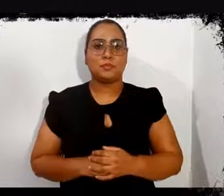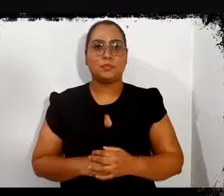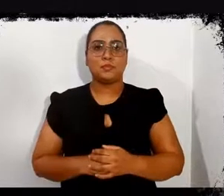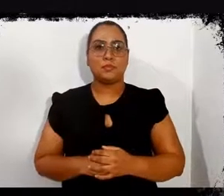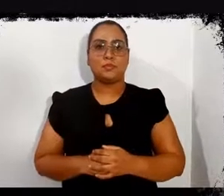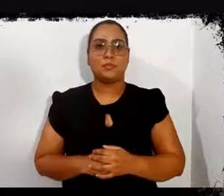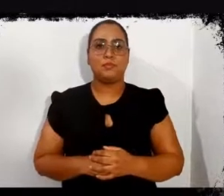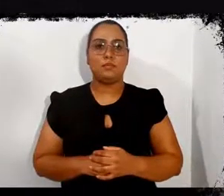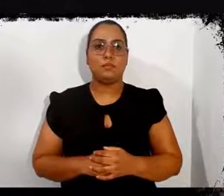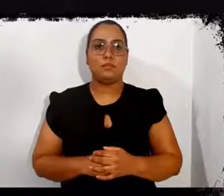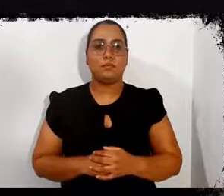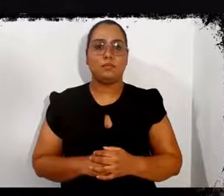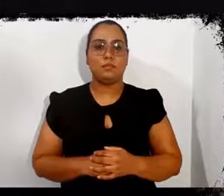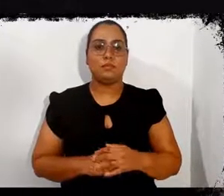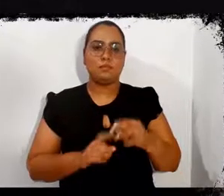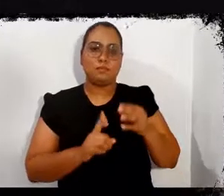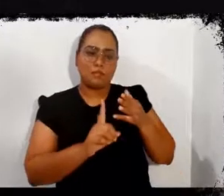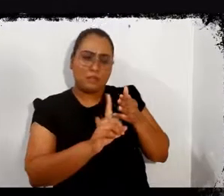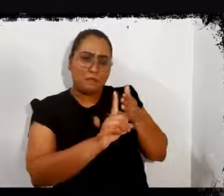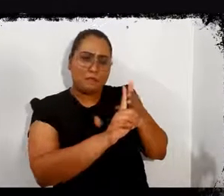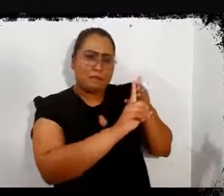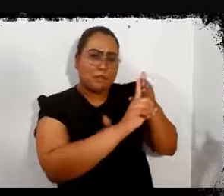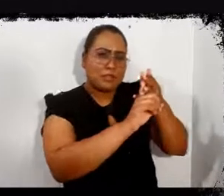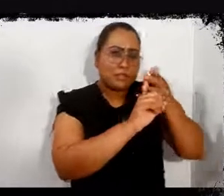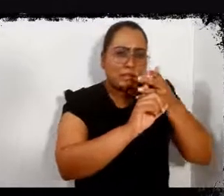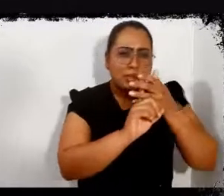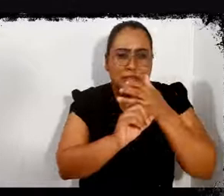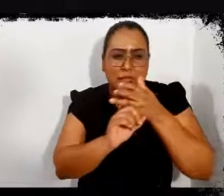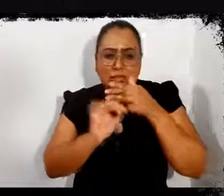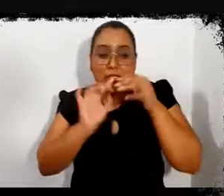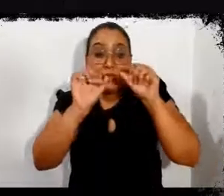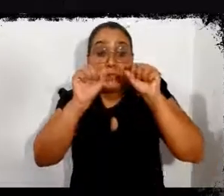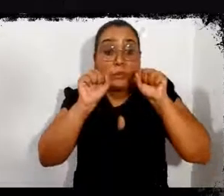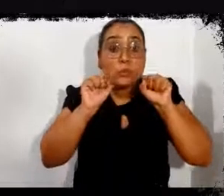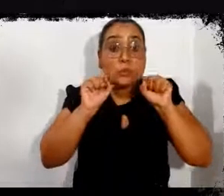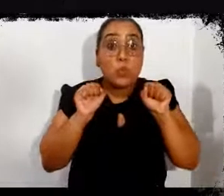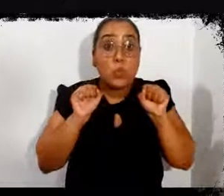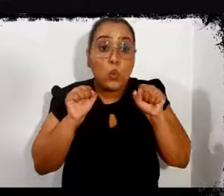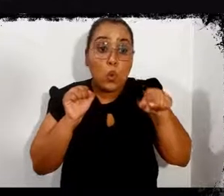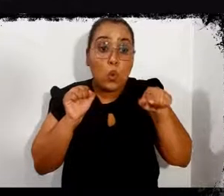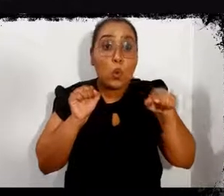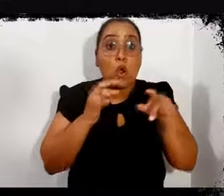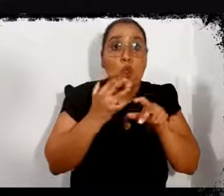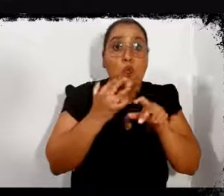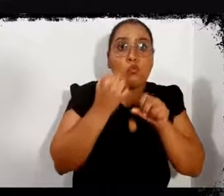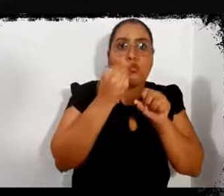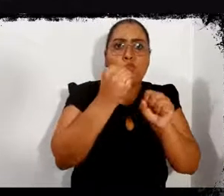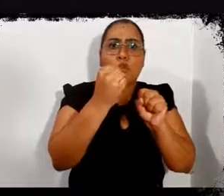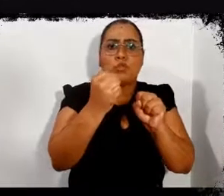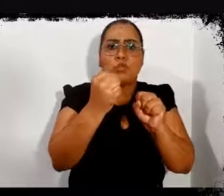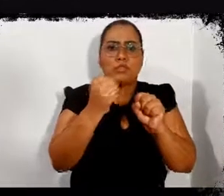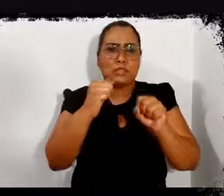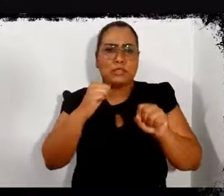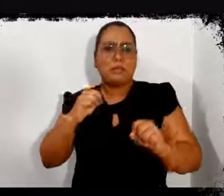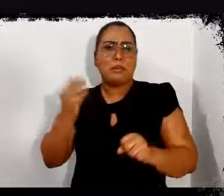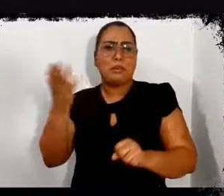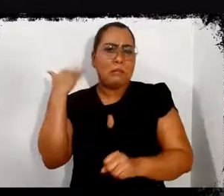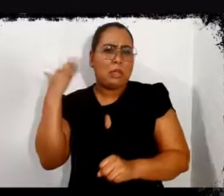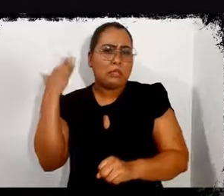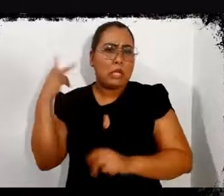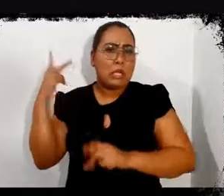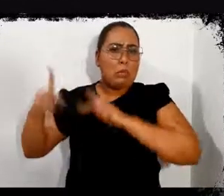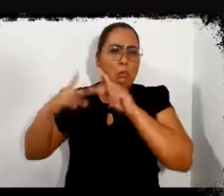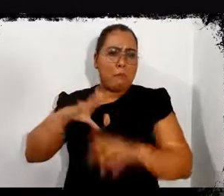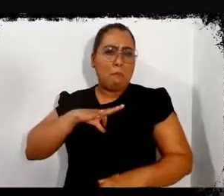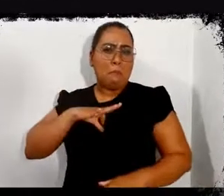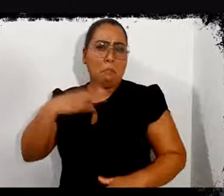a identidade de motivos que aparece nesses mitos e contos populares em todas as